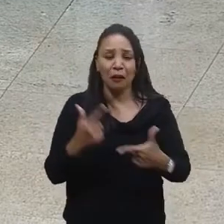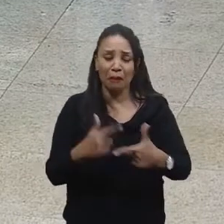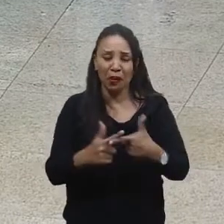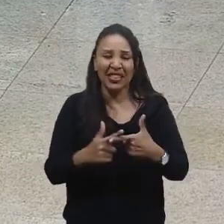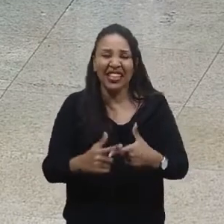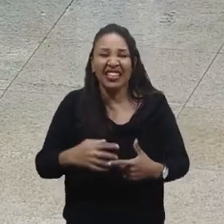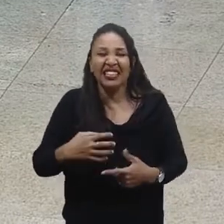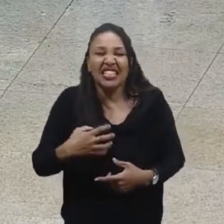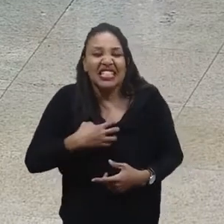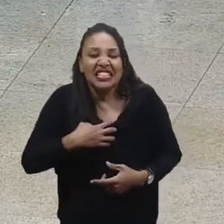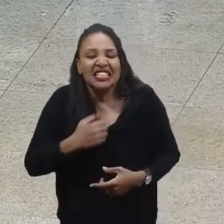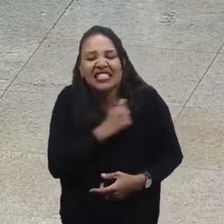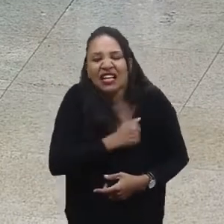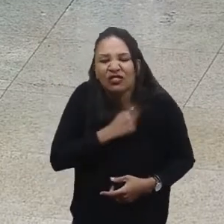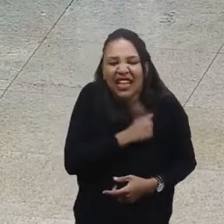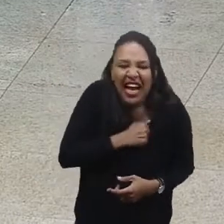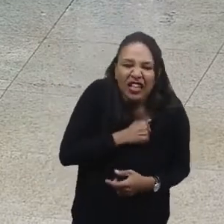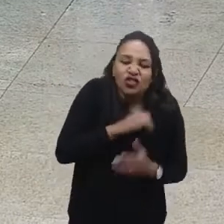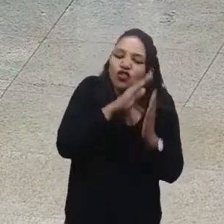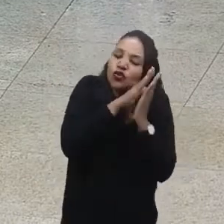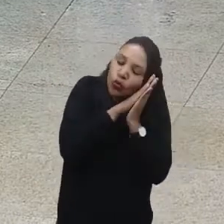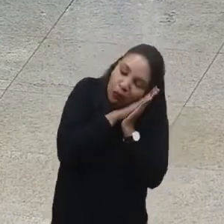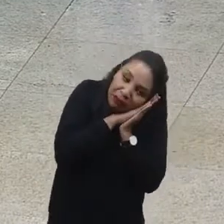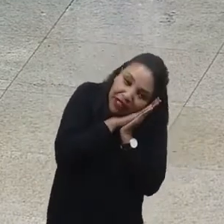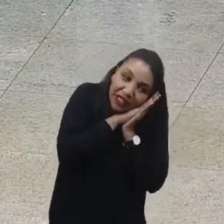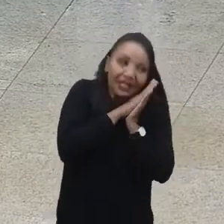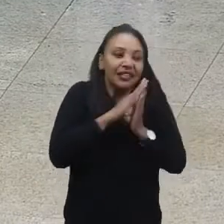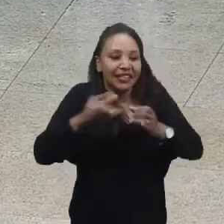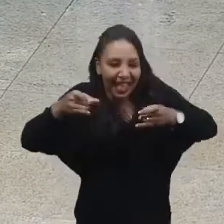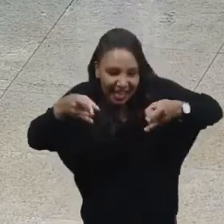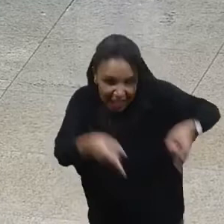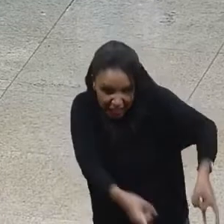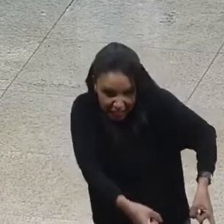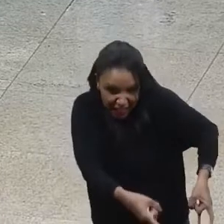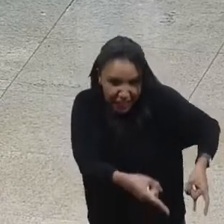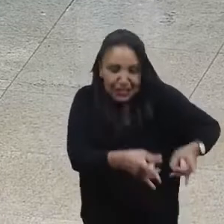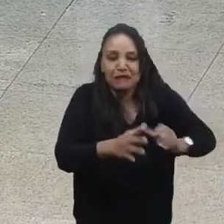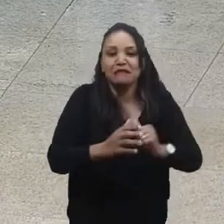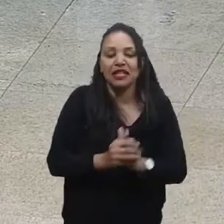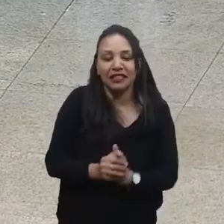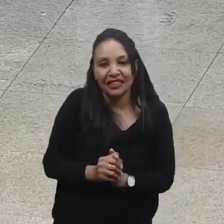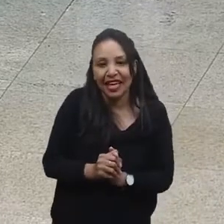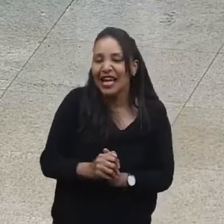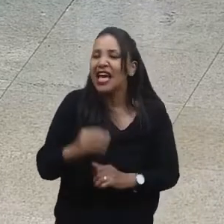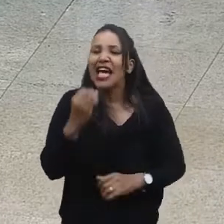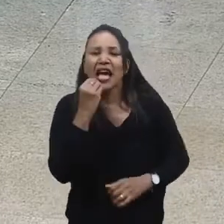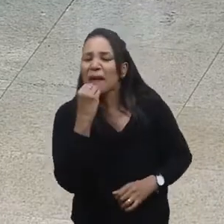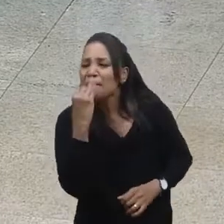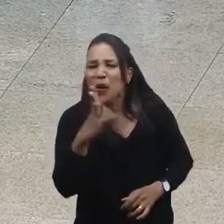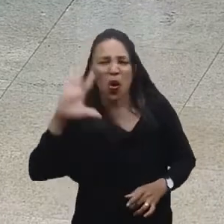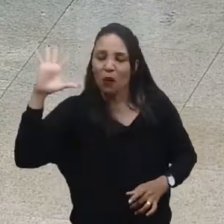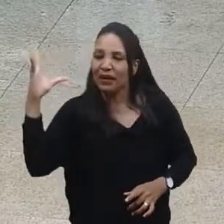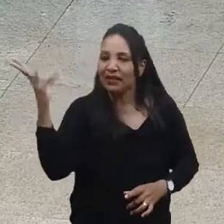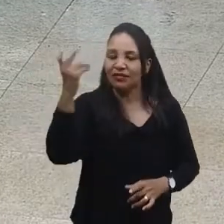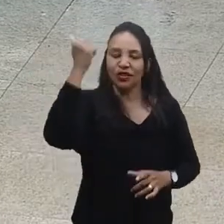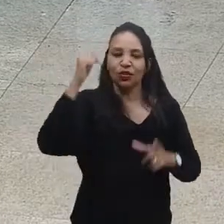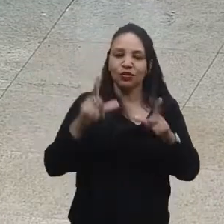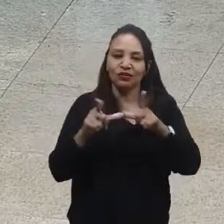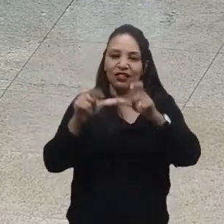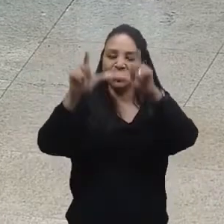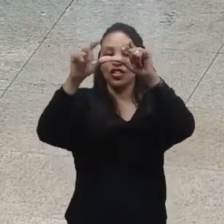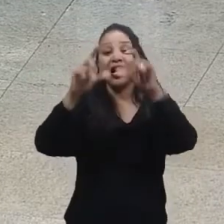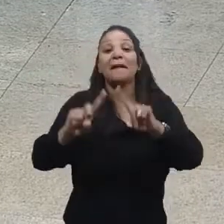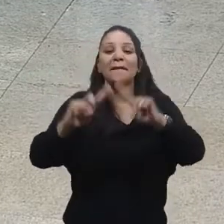estar no nosso quarto de voltar de está na nossa casa é maravilhoso viajar é maravilhoso voltar